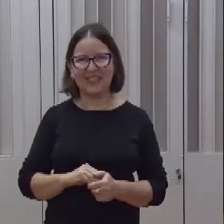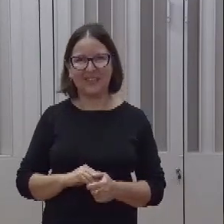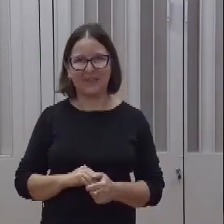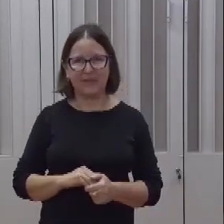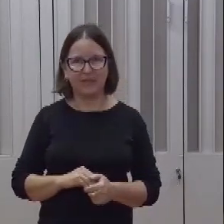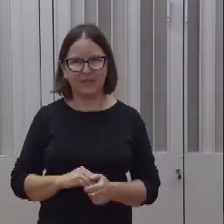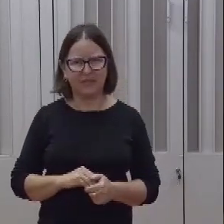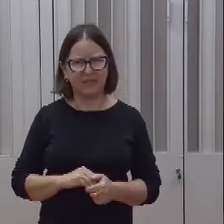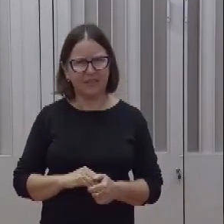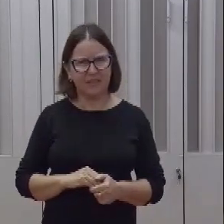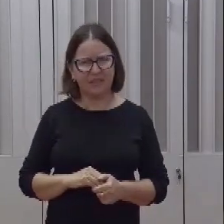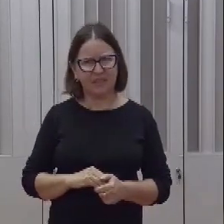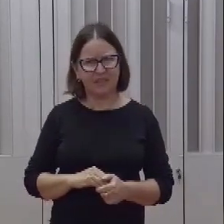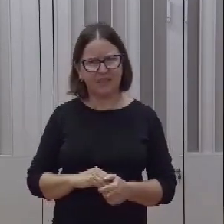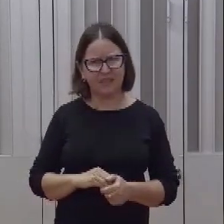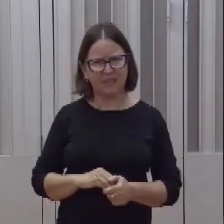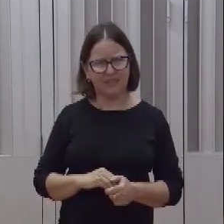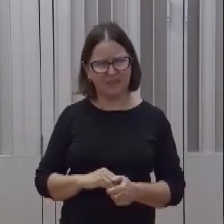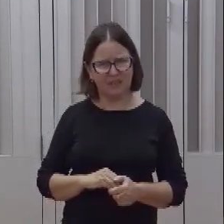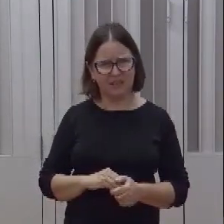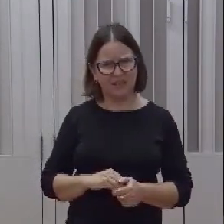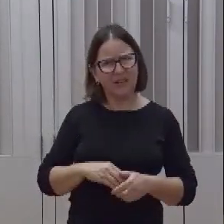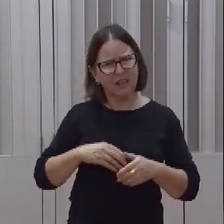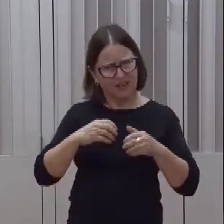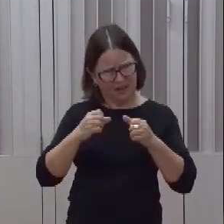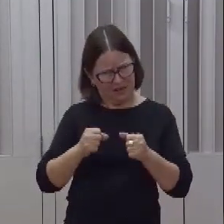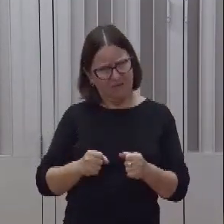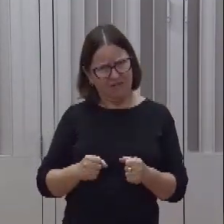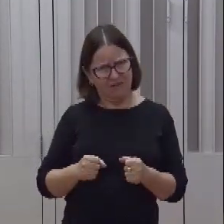Será que tem jeito de separar a gente de Cristo?